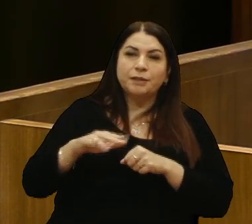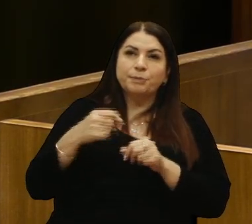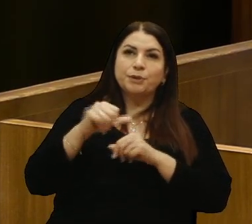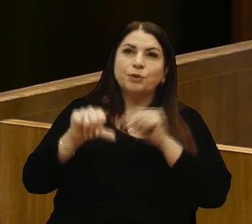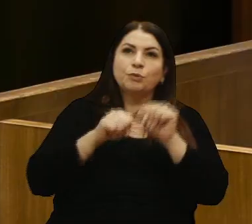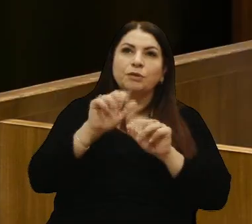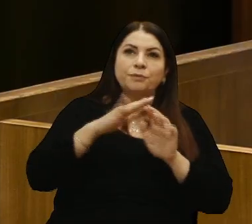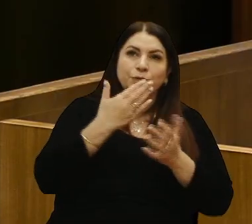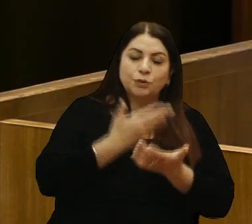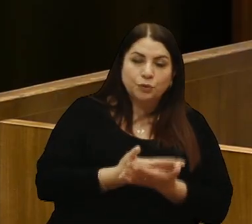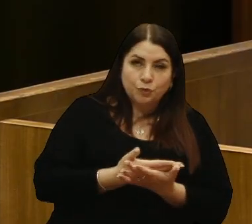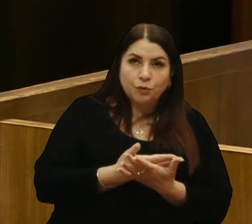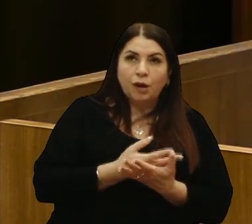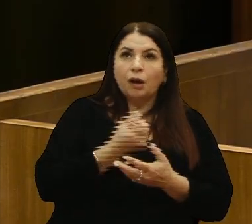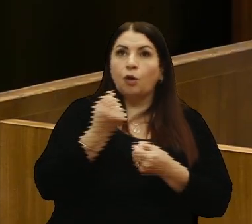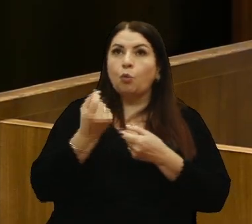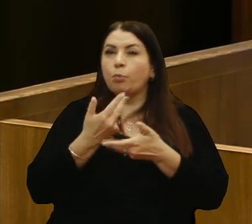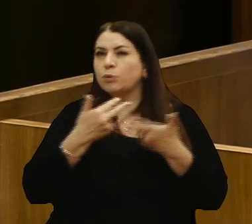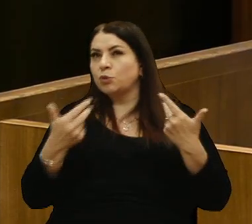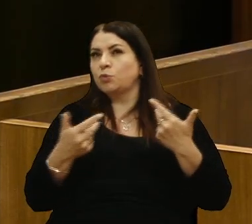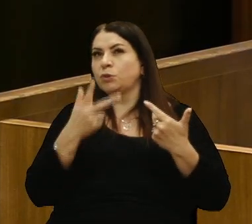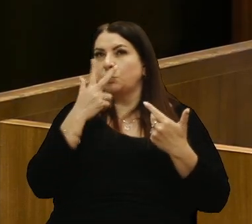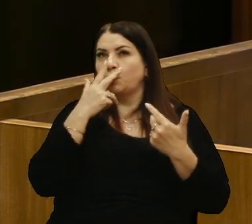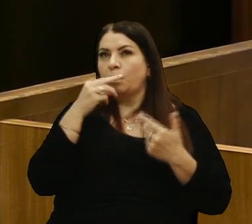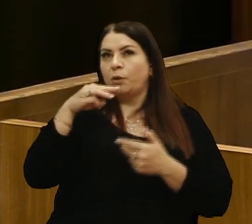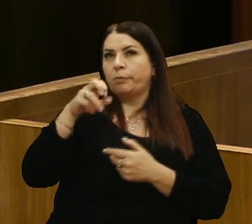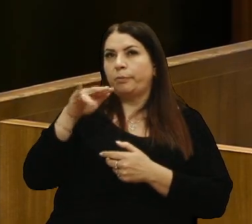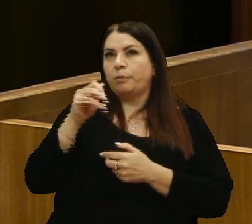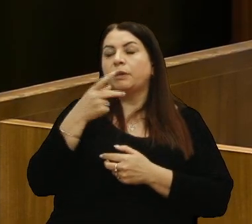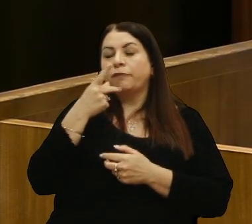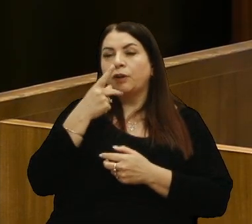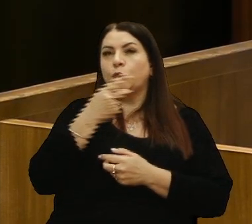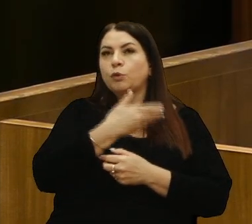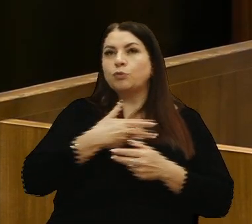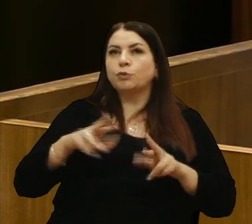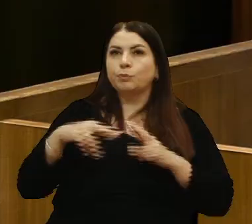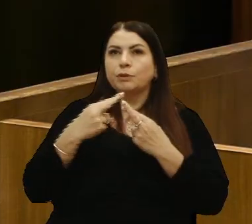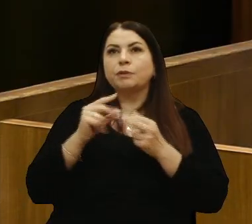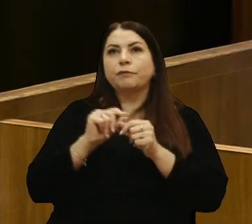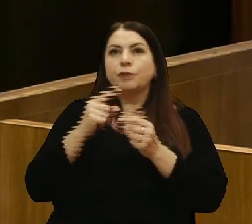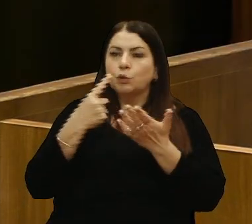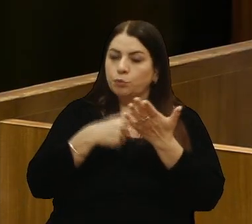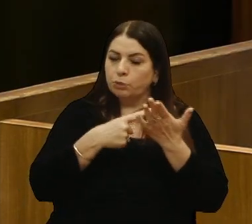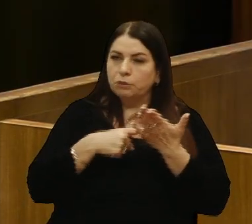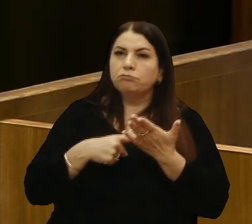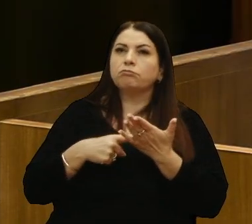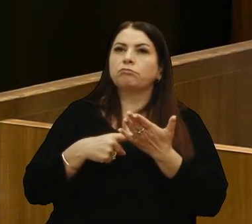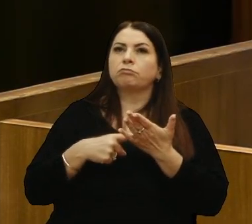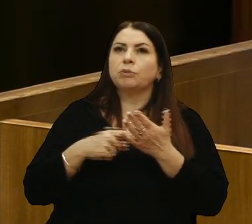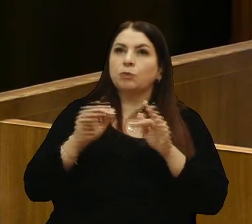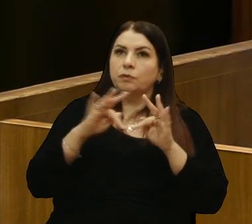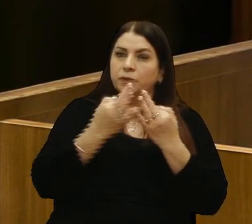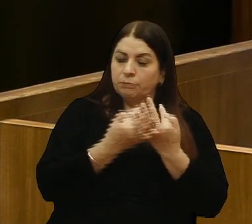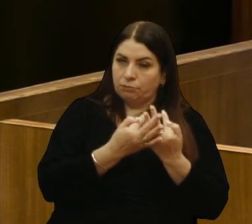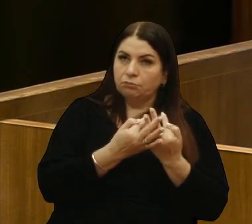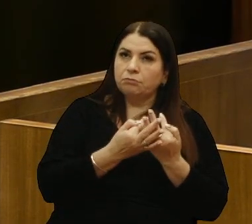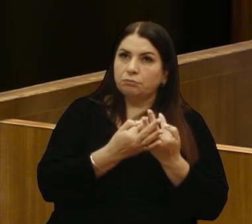de escola. E algumas coisas, como a Marta falou aqui na audiência pública, estão sendo alinhadas com as